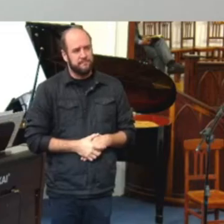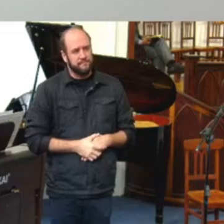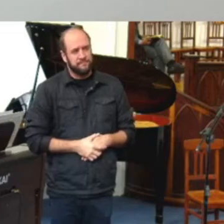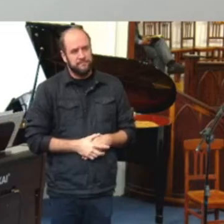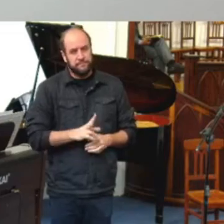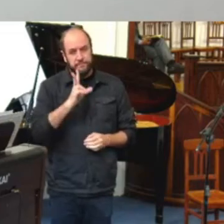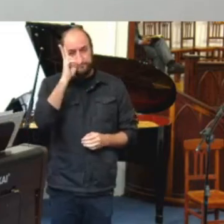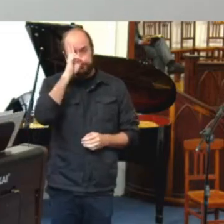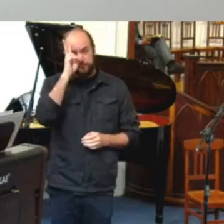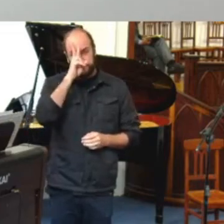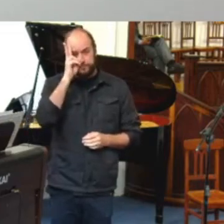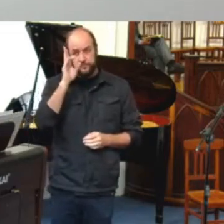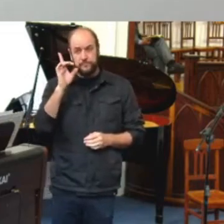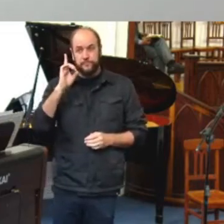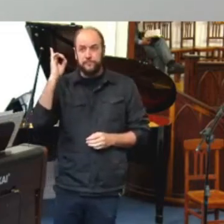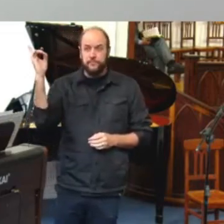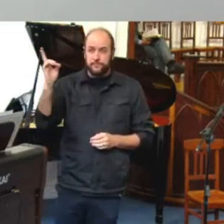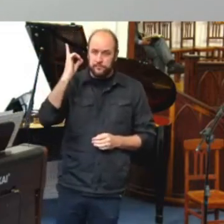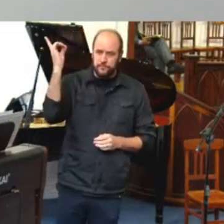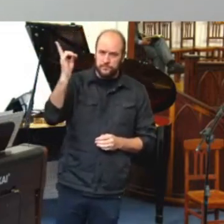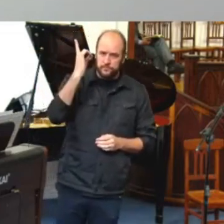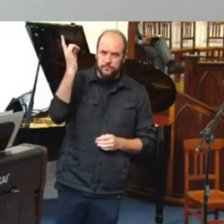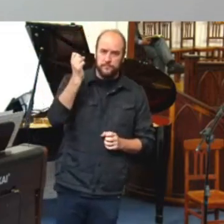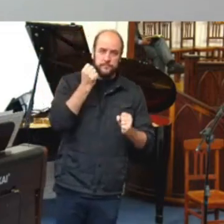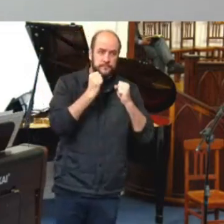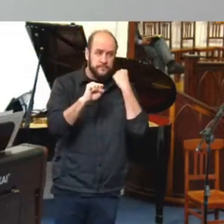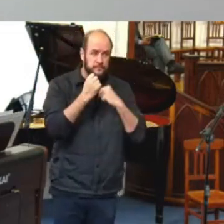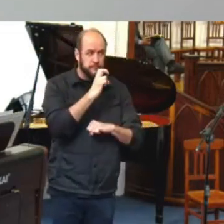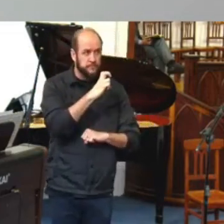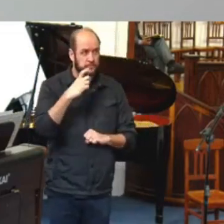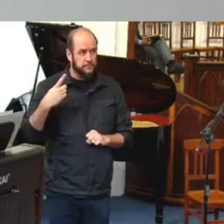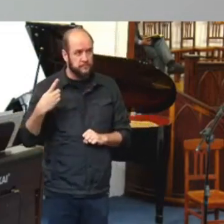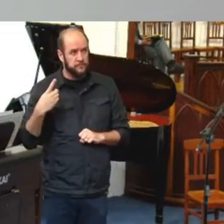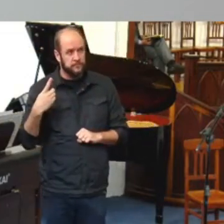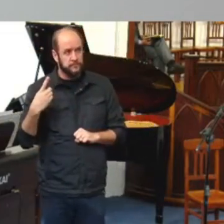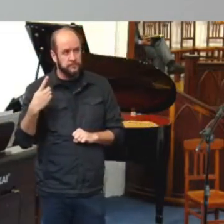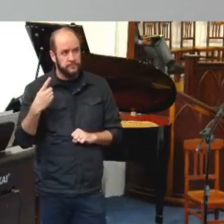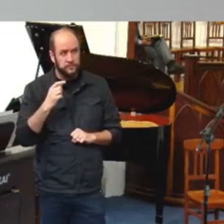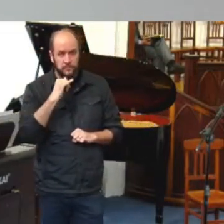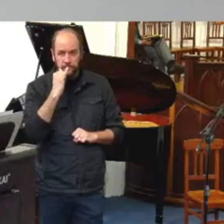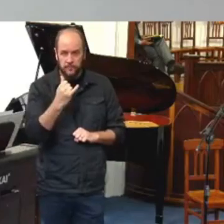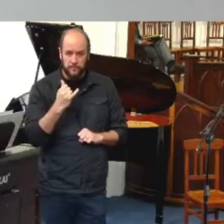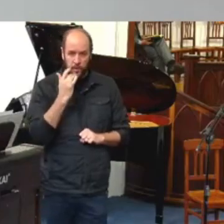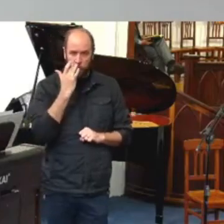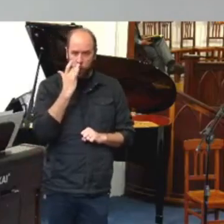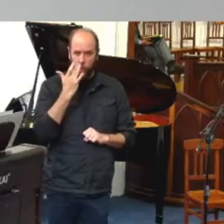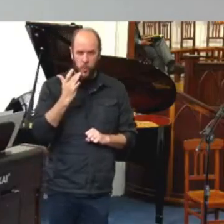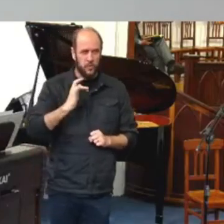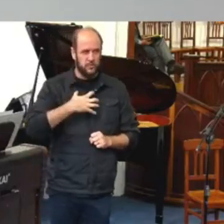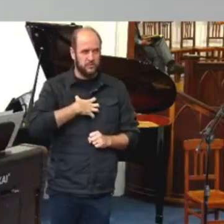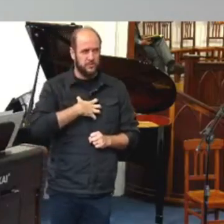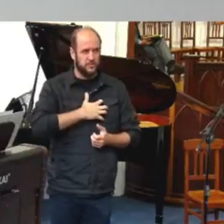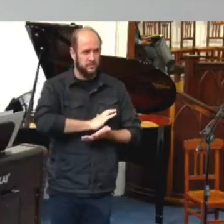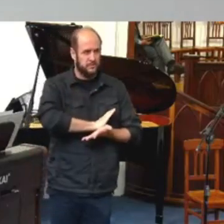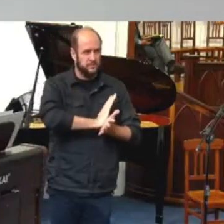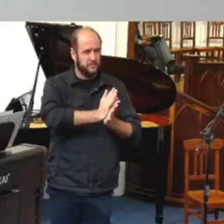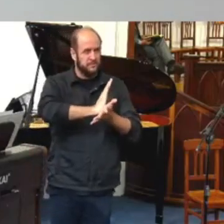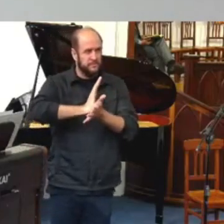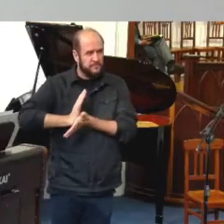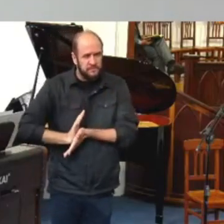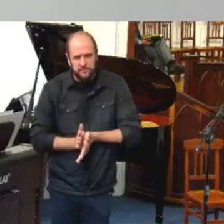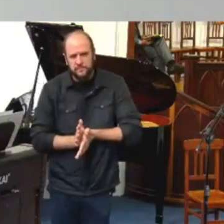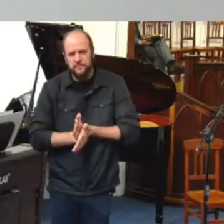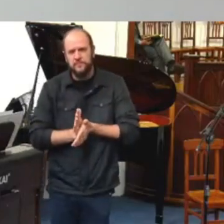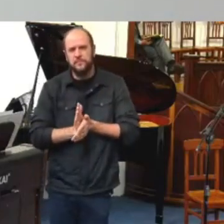Lembram daquele momento em que Davi, no Salmo 51, revela que os seus ossos estavam sendo esmagados porque